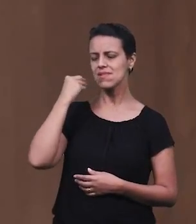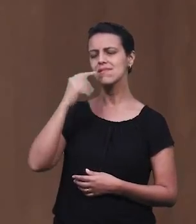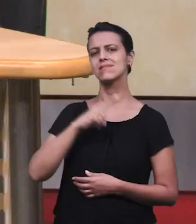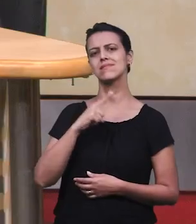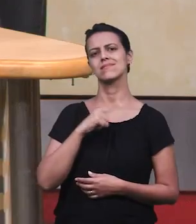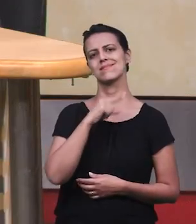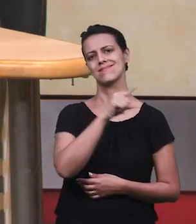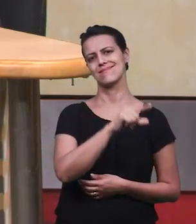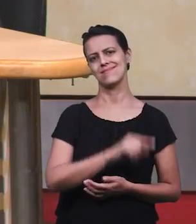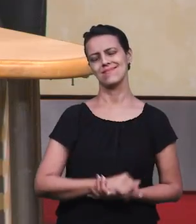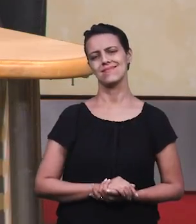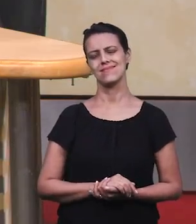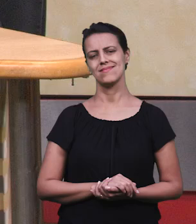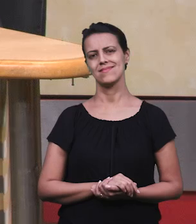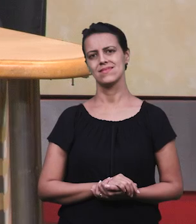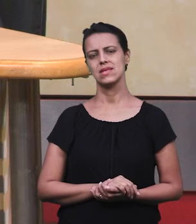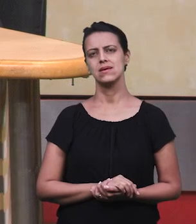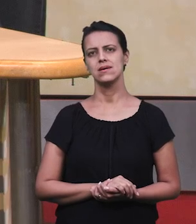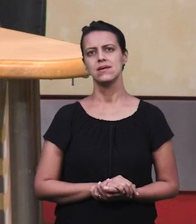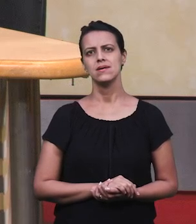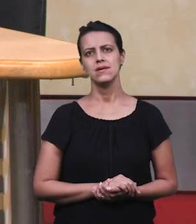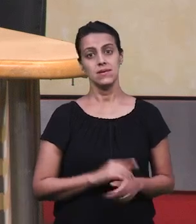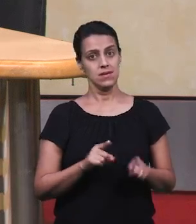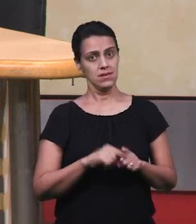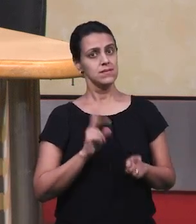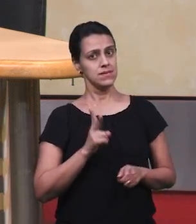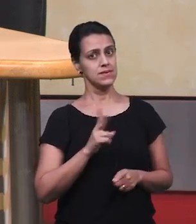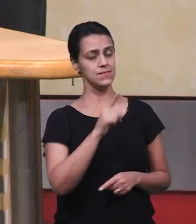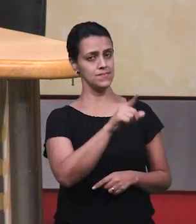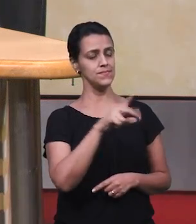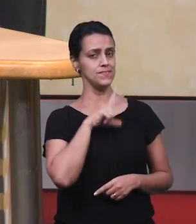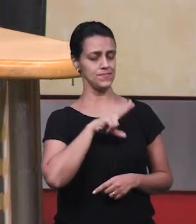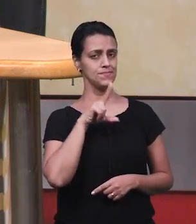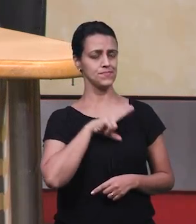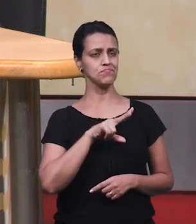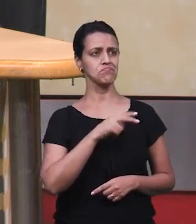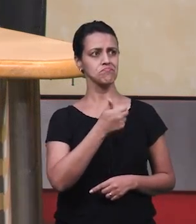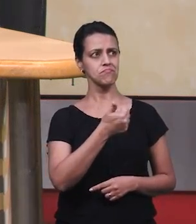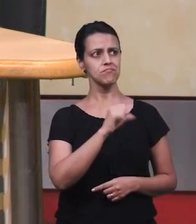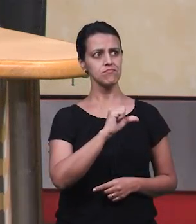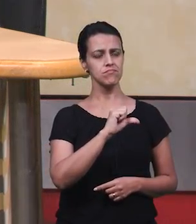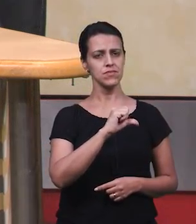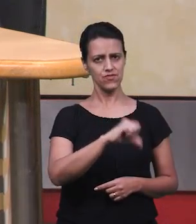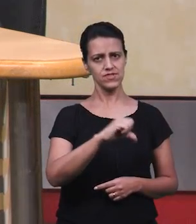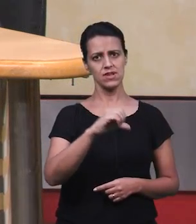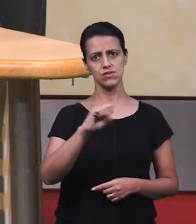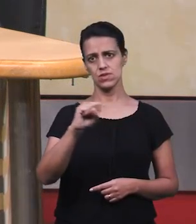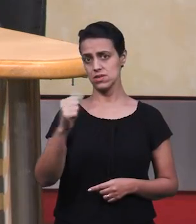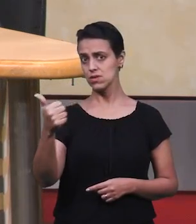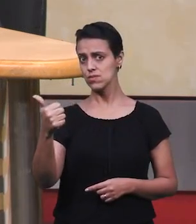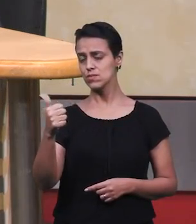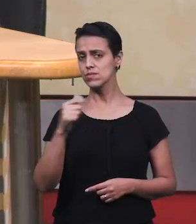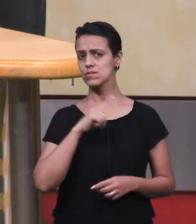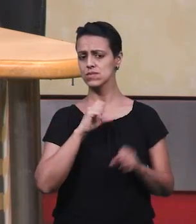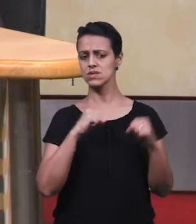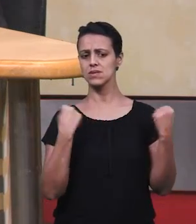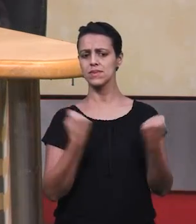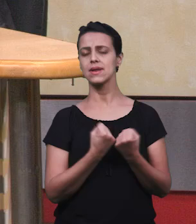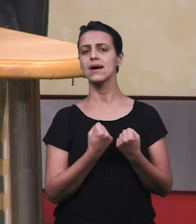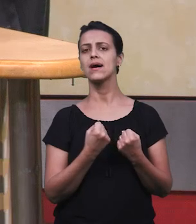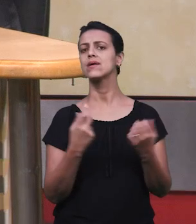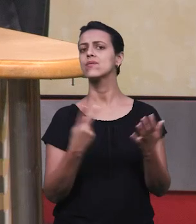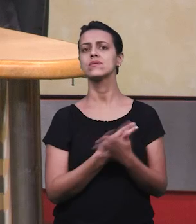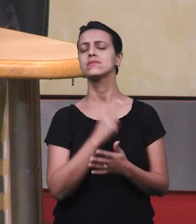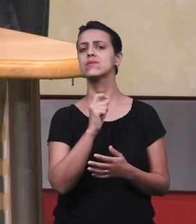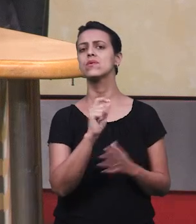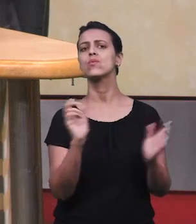a obra em Portugal. Agora, ainda em Portugal, 81, quando tivemos o seminário, veio um grupo